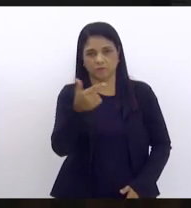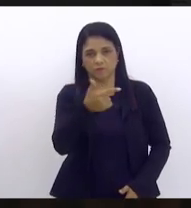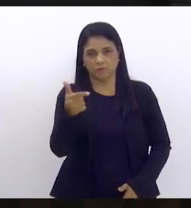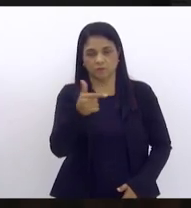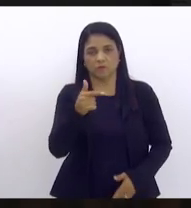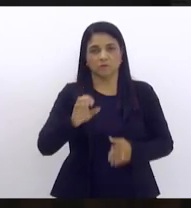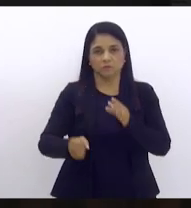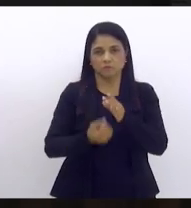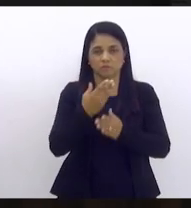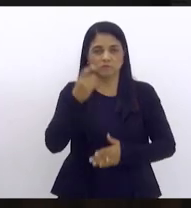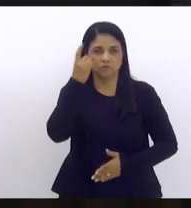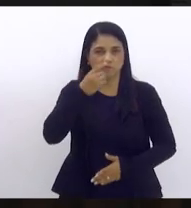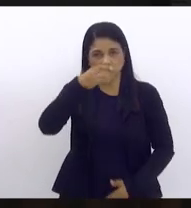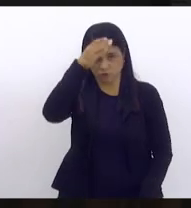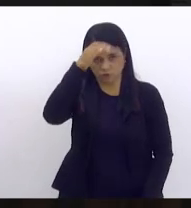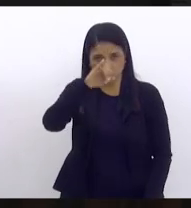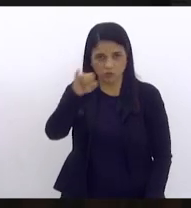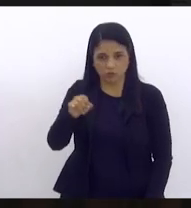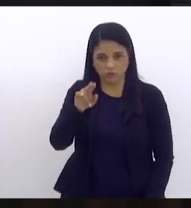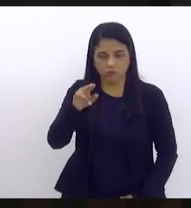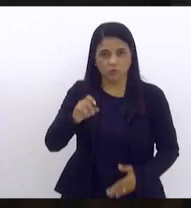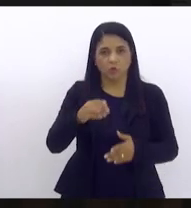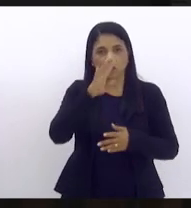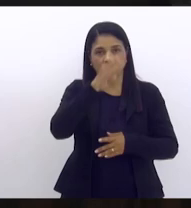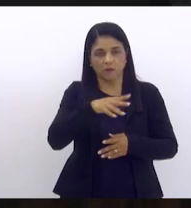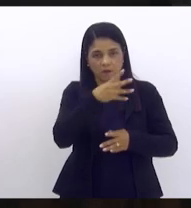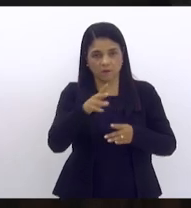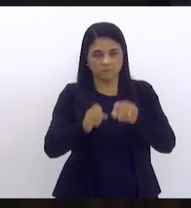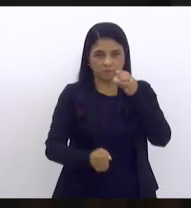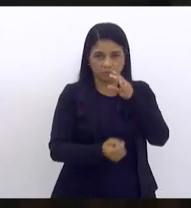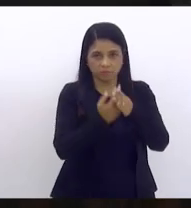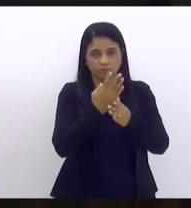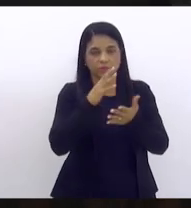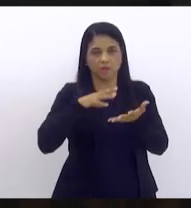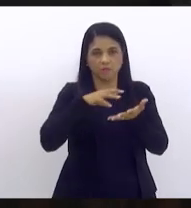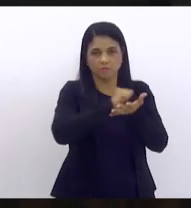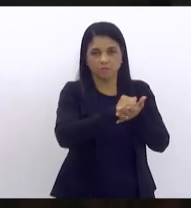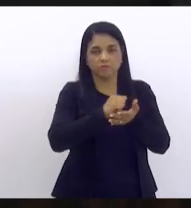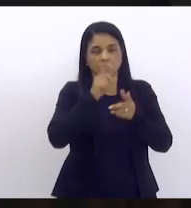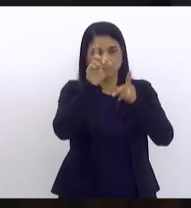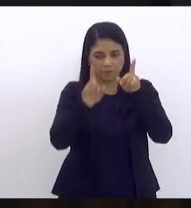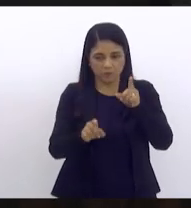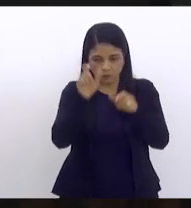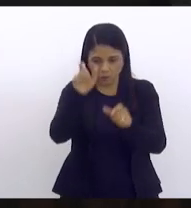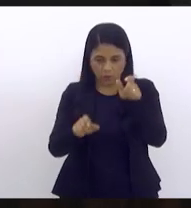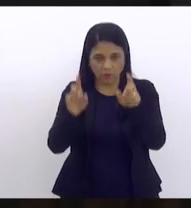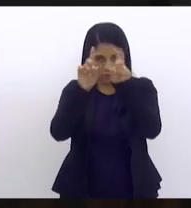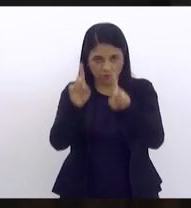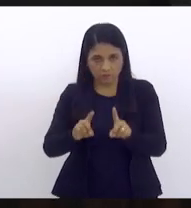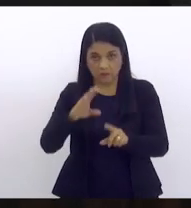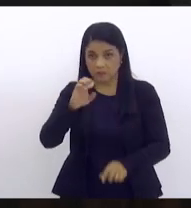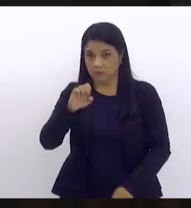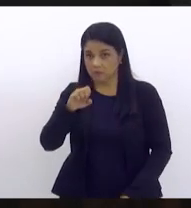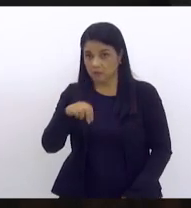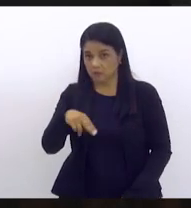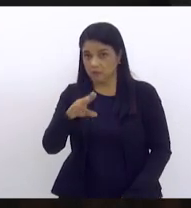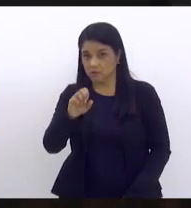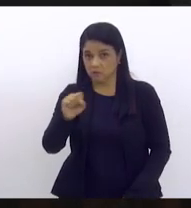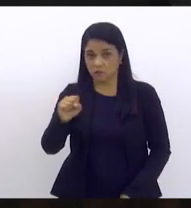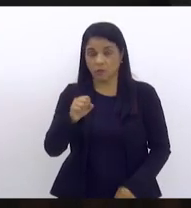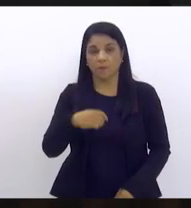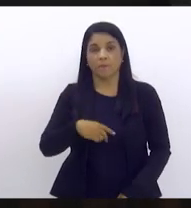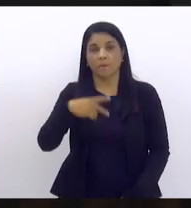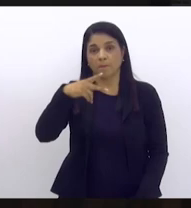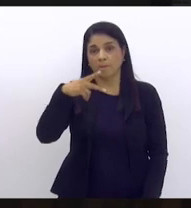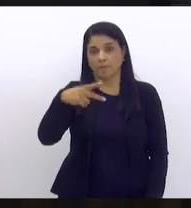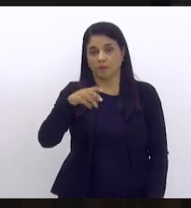5.640/2022, de autoria da deputada Tia Ju, que cria o cadastro e o censo estadual da pessoa com deficiência, censo PCD,